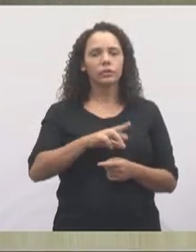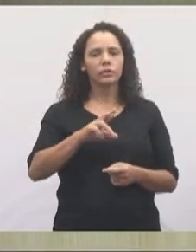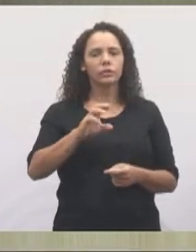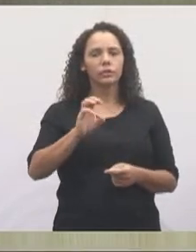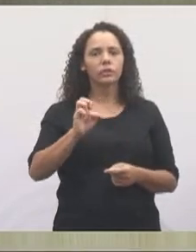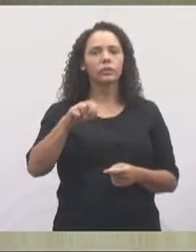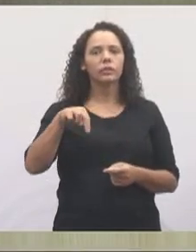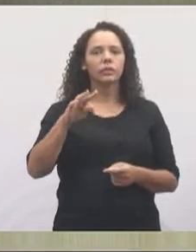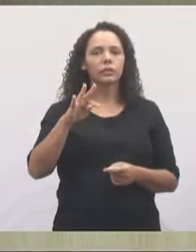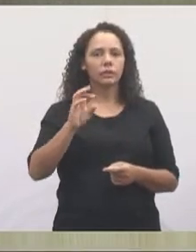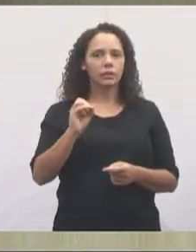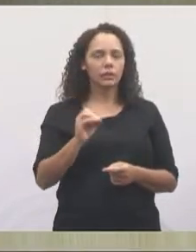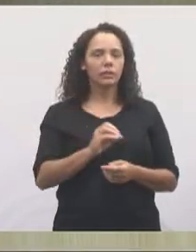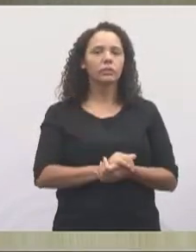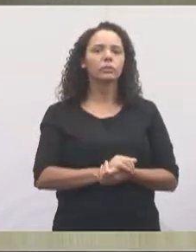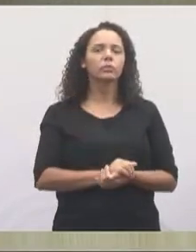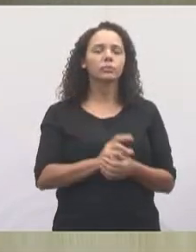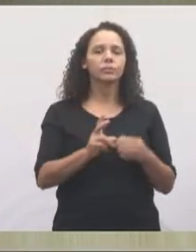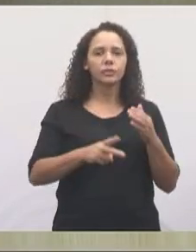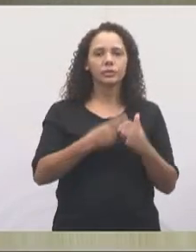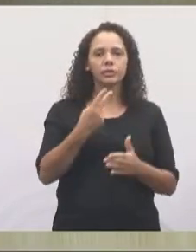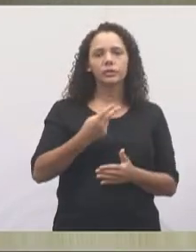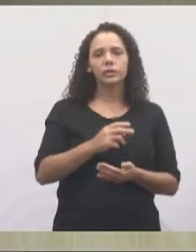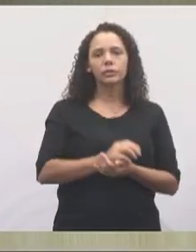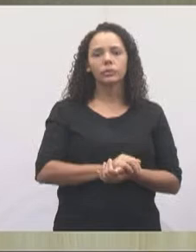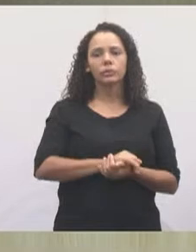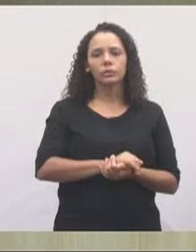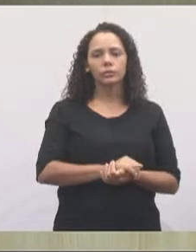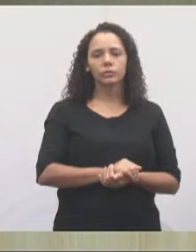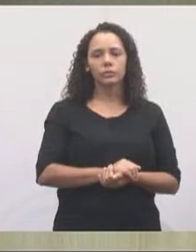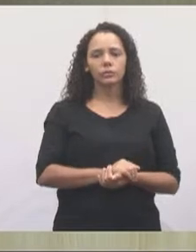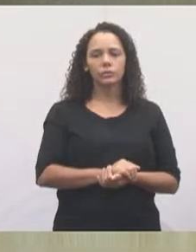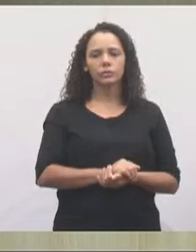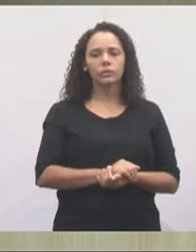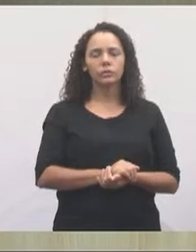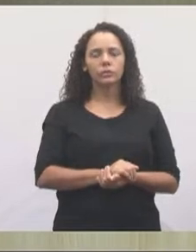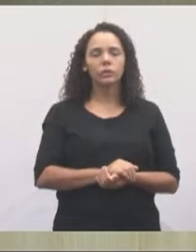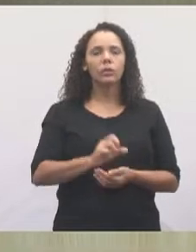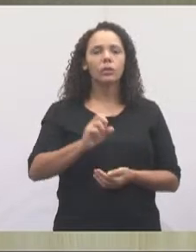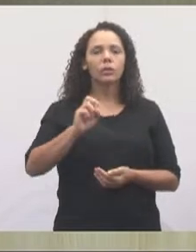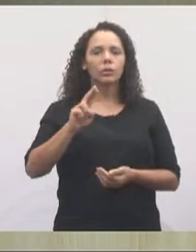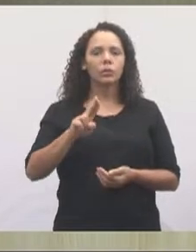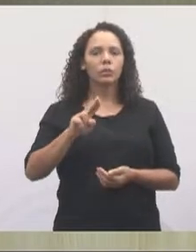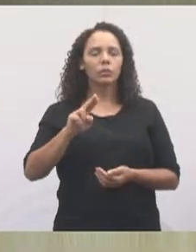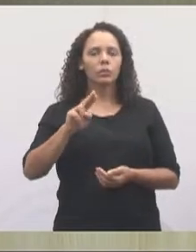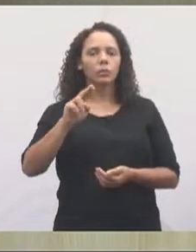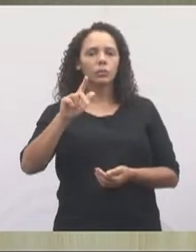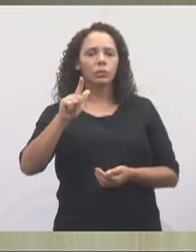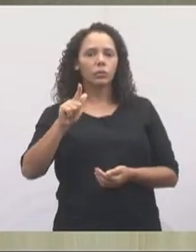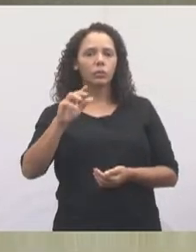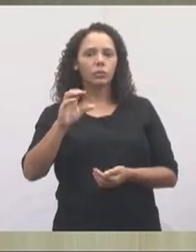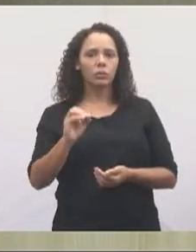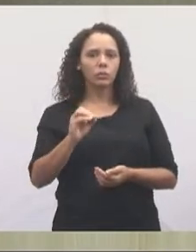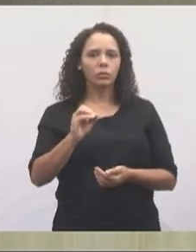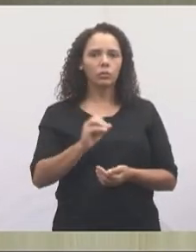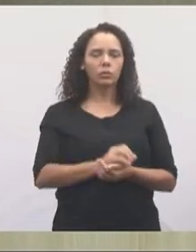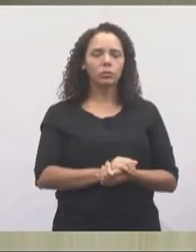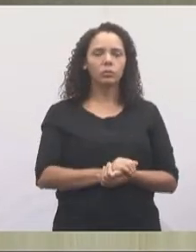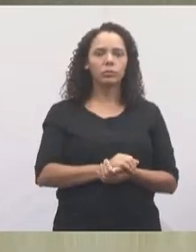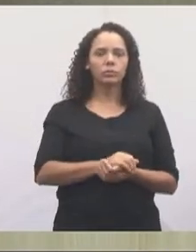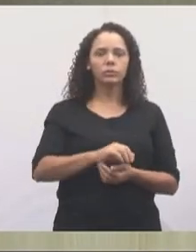Pereira segundo tesoureiro Hugo Pires de Almeida de Almeida vogal Jeferson Fontes Fernandes